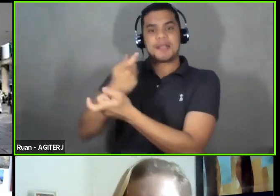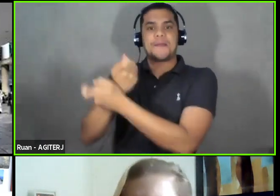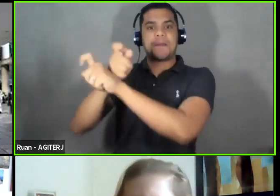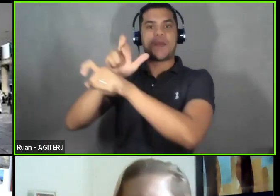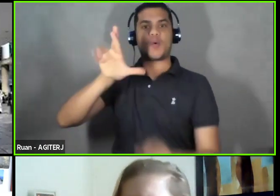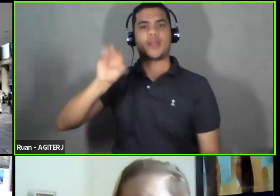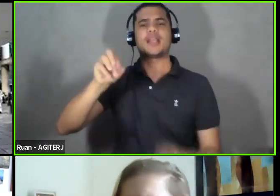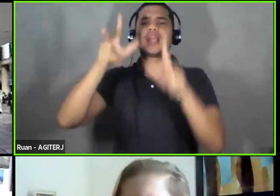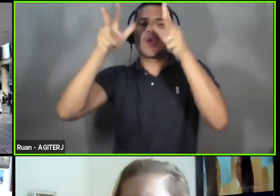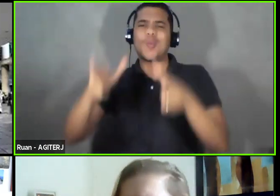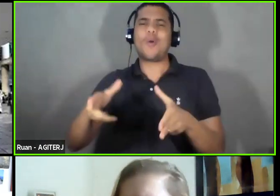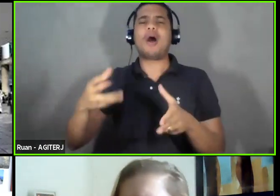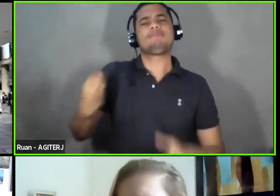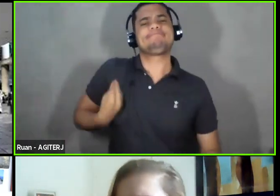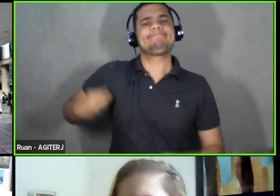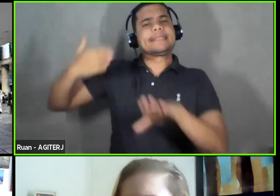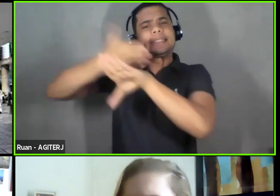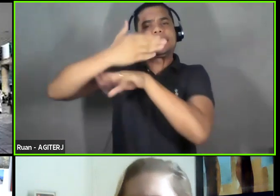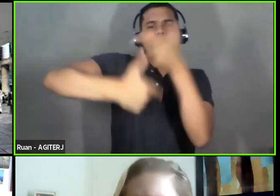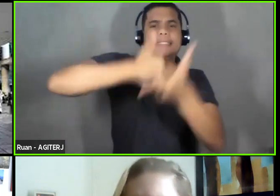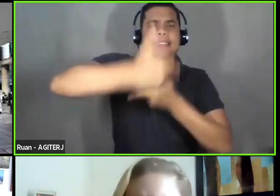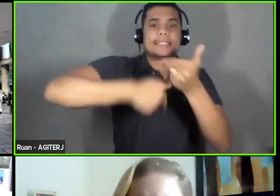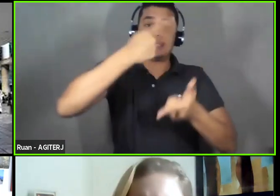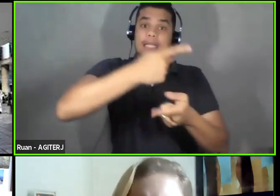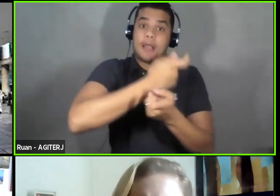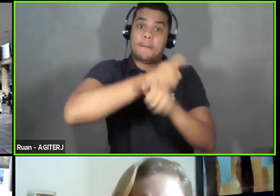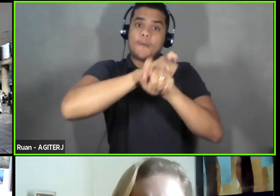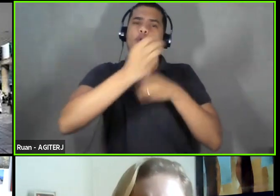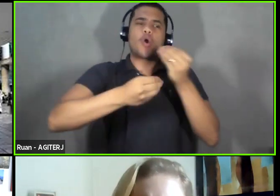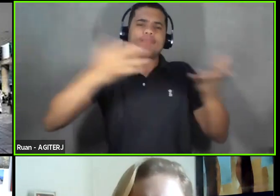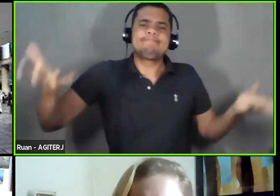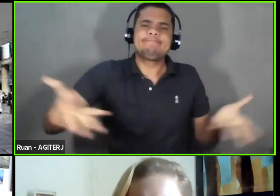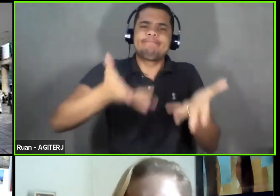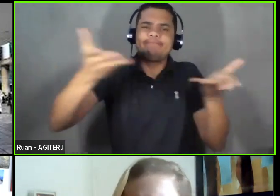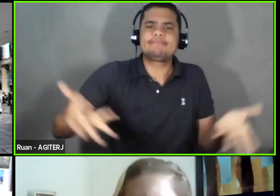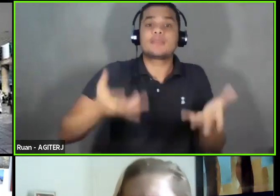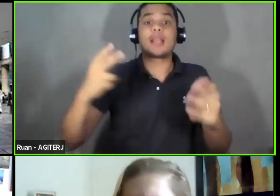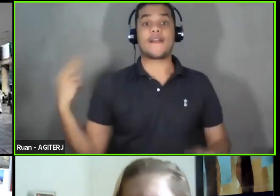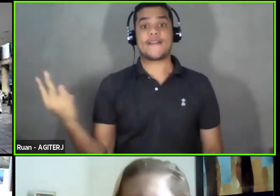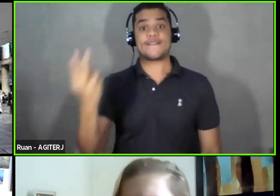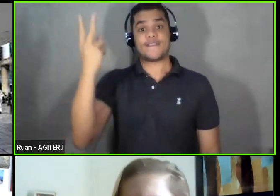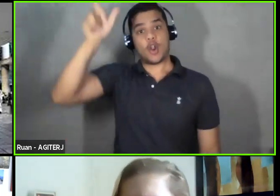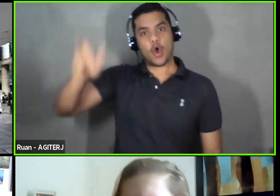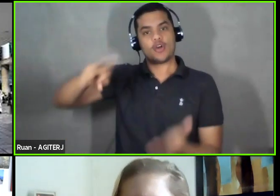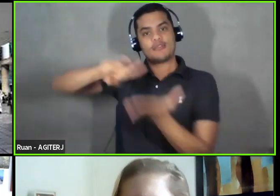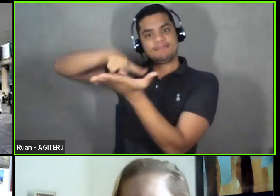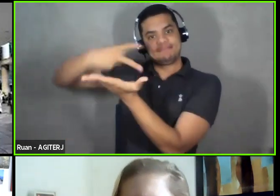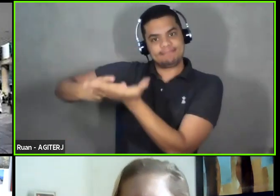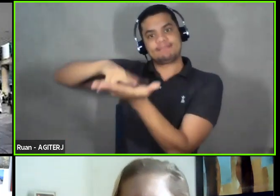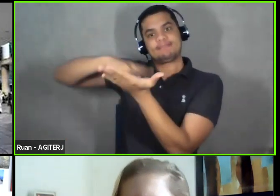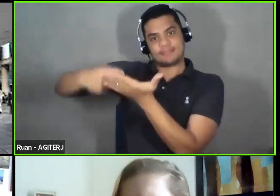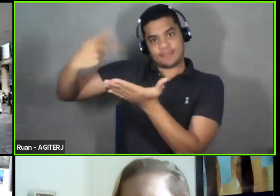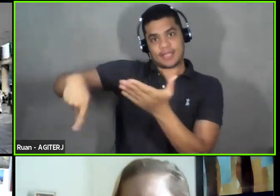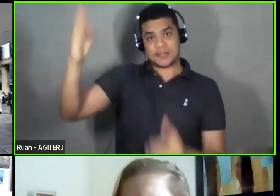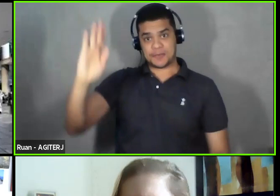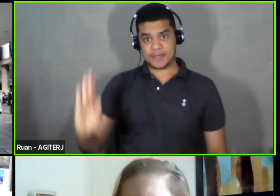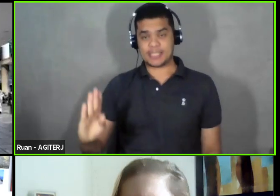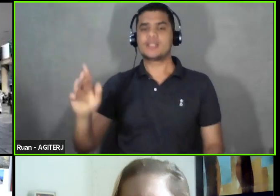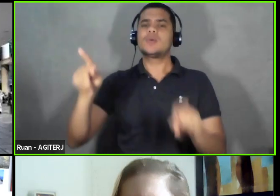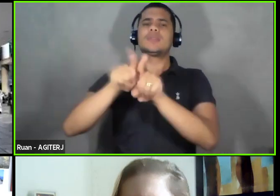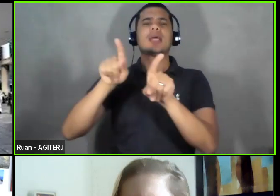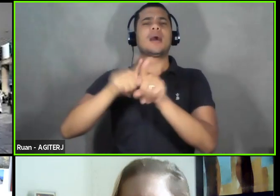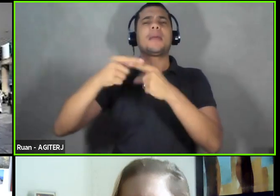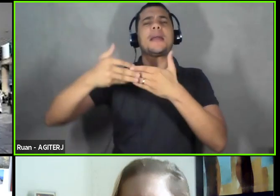atuação intensa da instituição no sentido de promover a valorização da tradução no Brasil e, mais tarde,